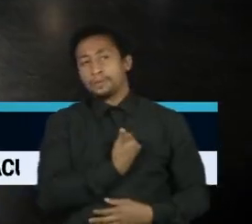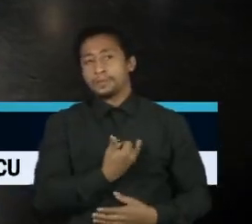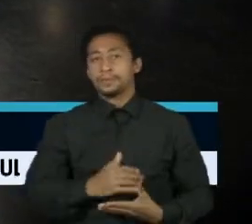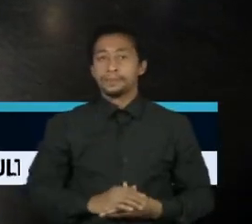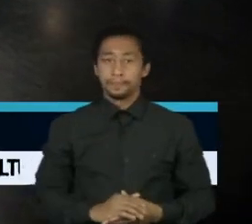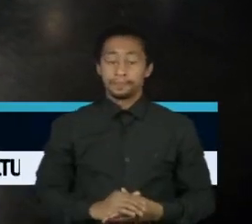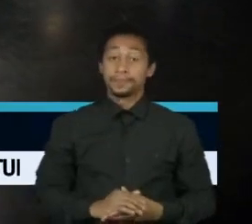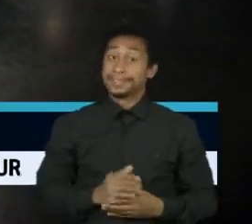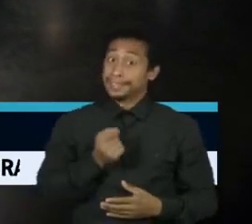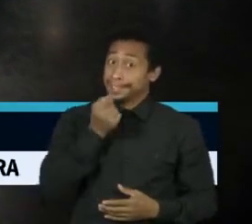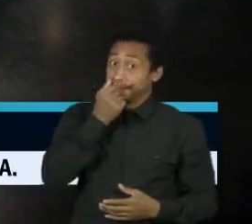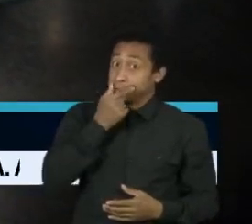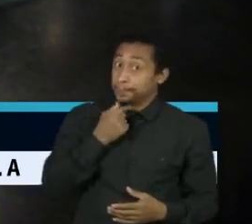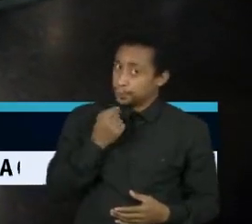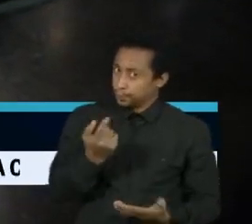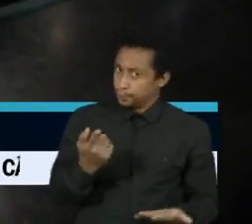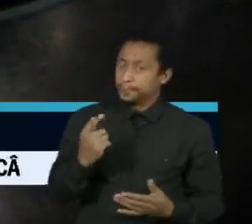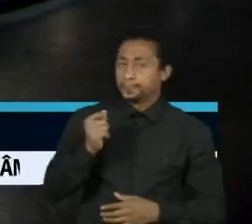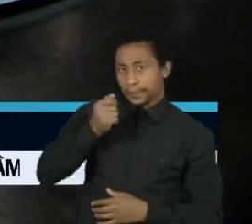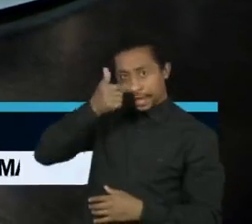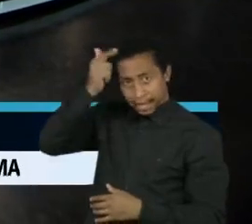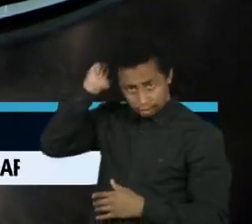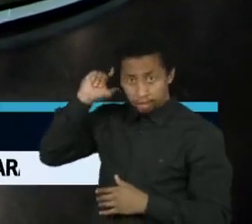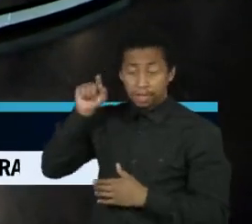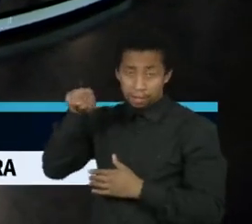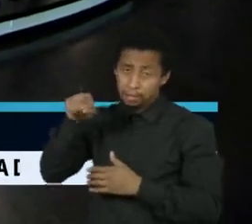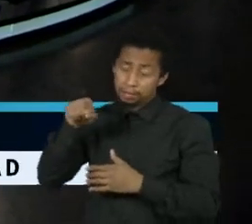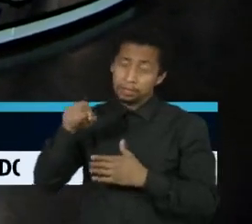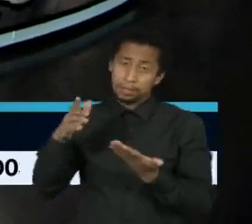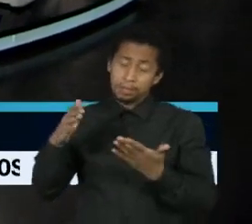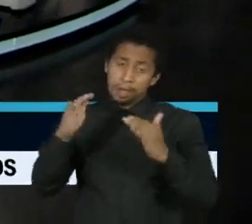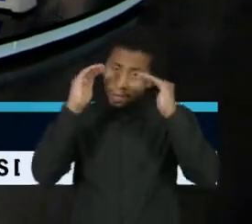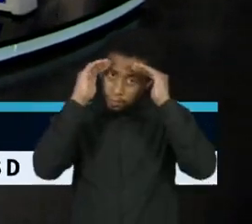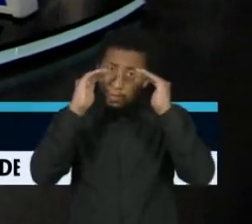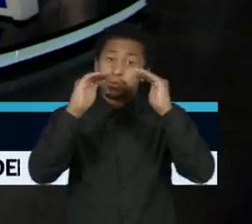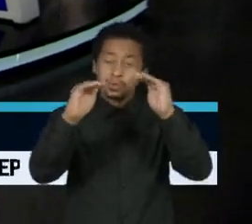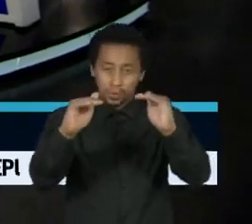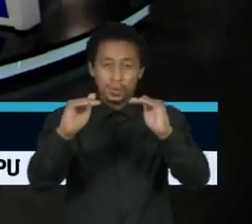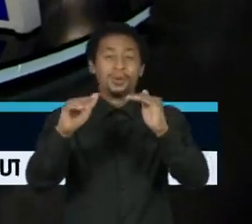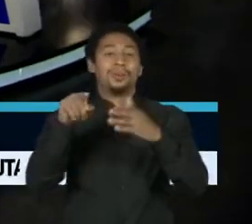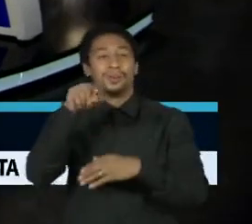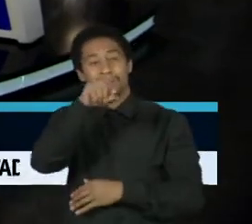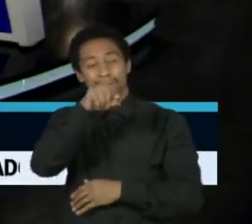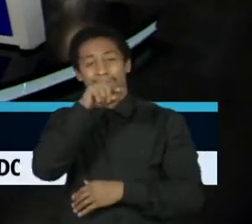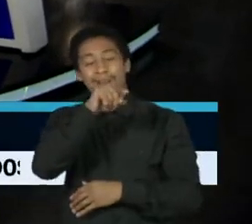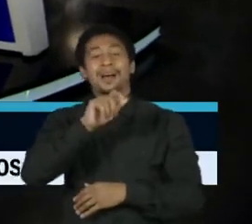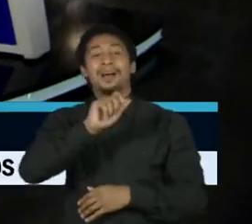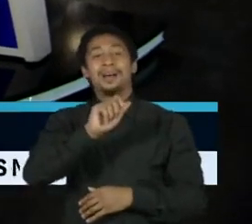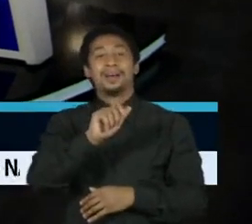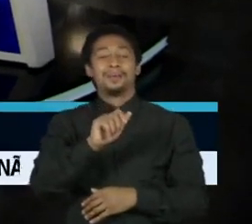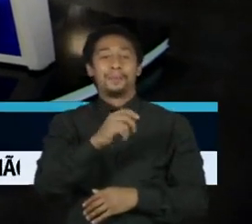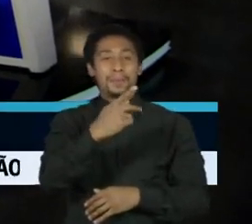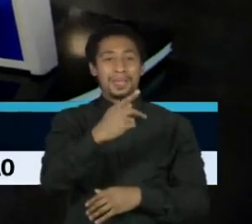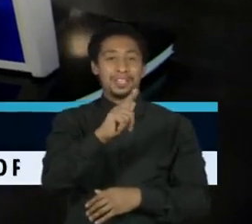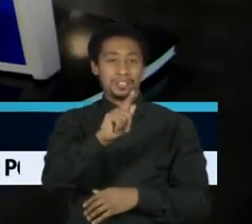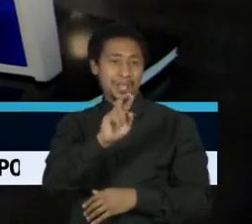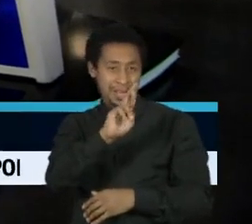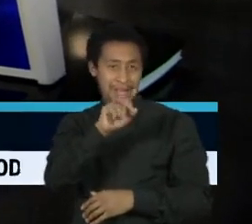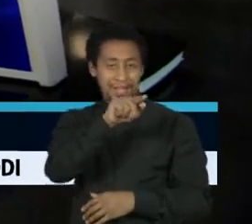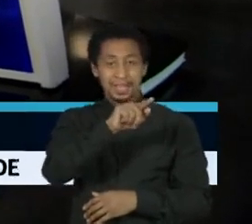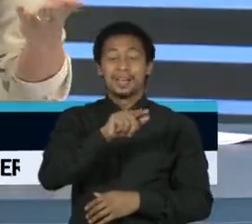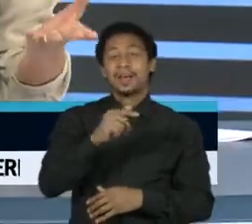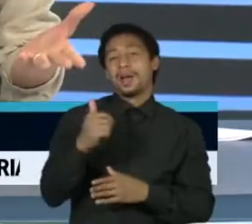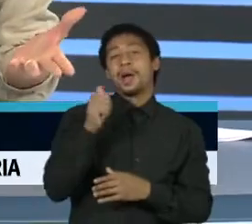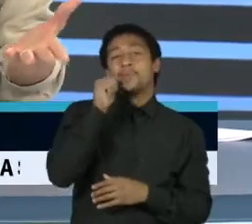Bom, Sakamoto, sabemos que neste caso Alexandre de Moraes atendeu a um pedido da procuradora Lindora, que é próximo ao Augusto Aras e também ao bolsonarismo.